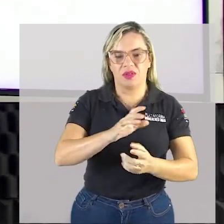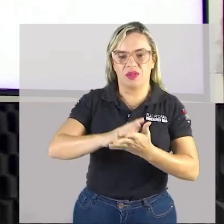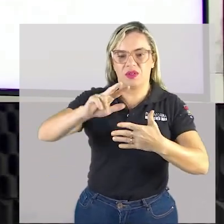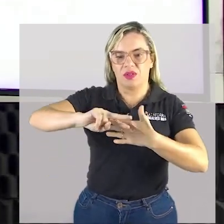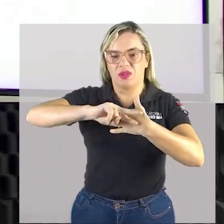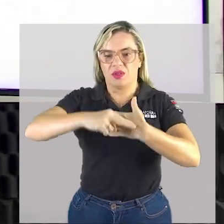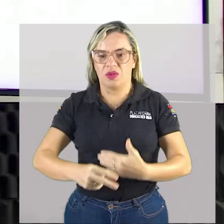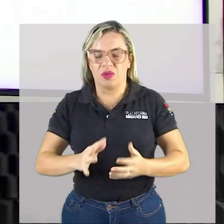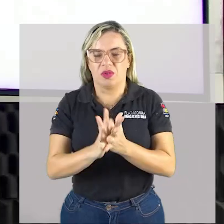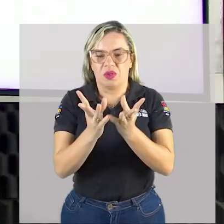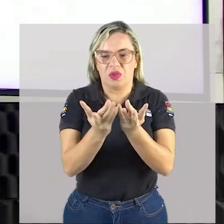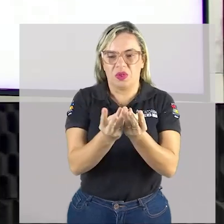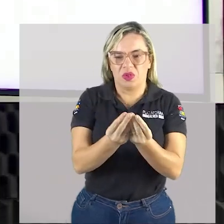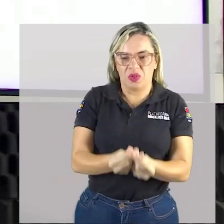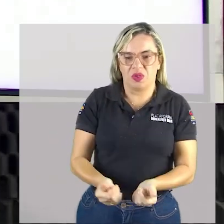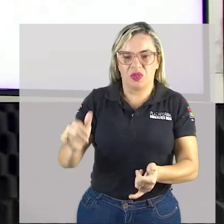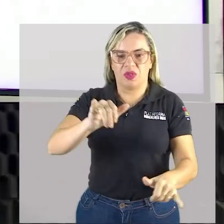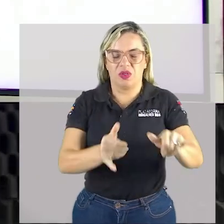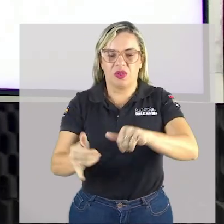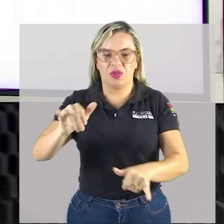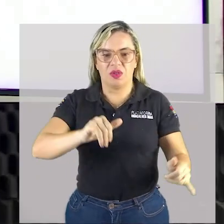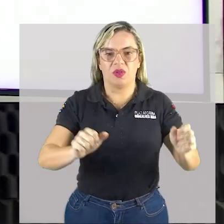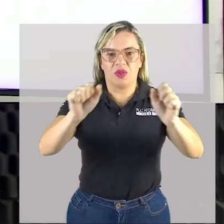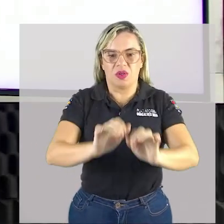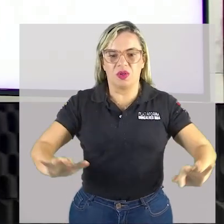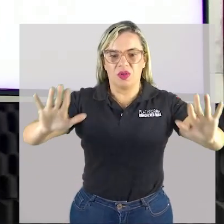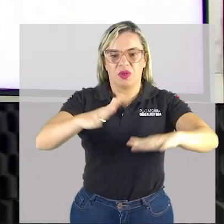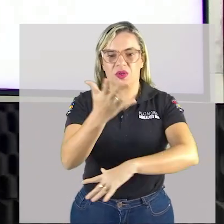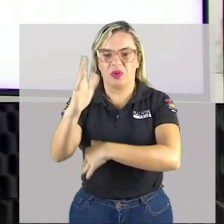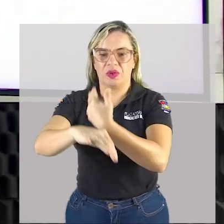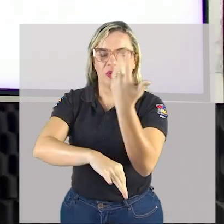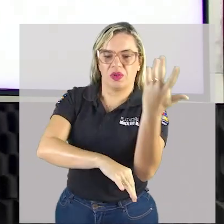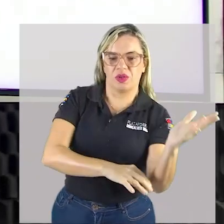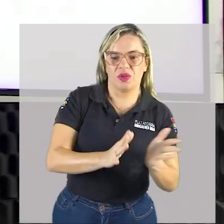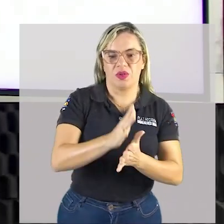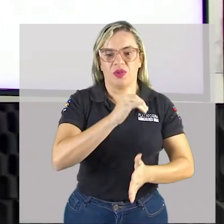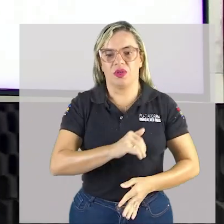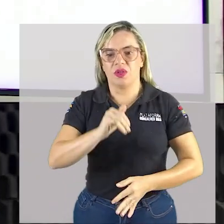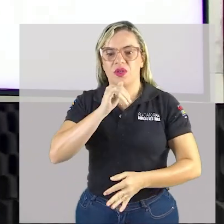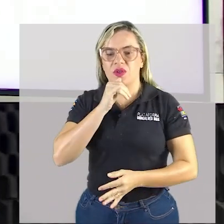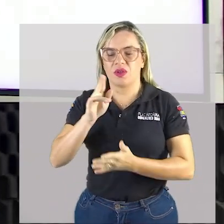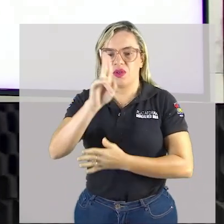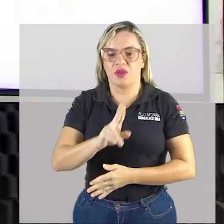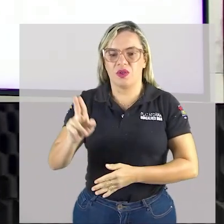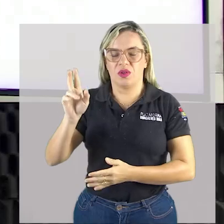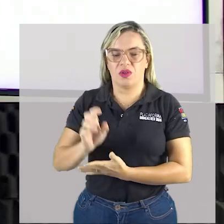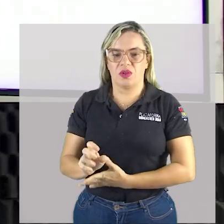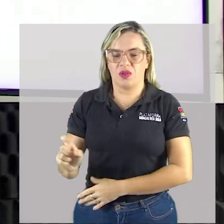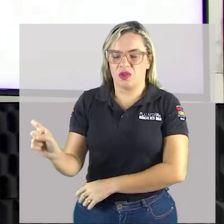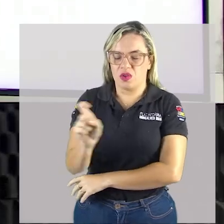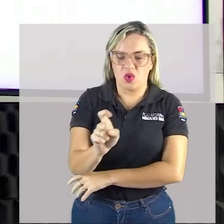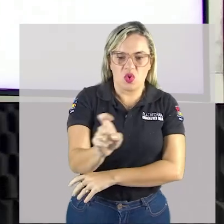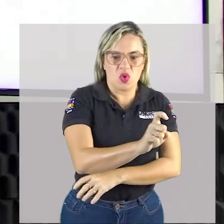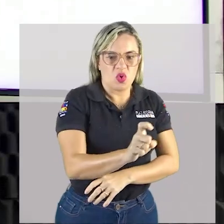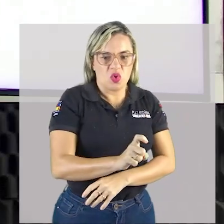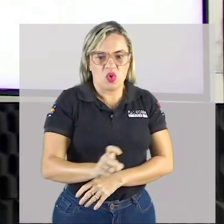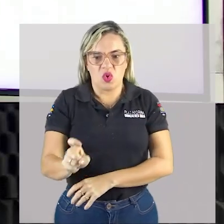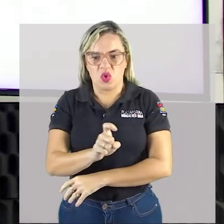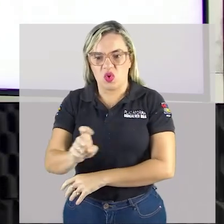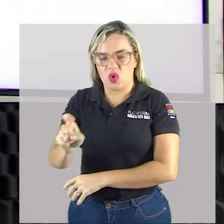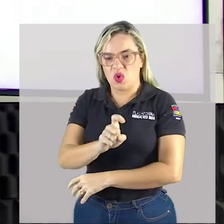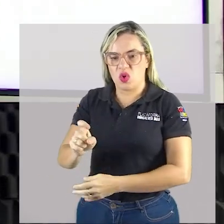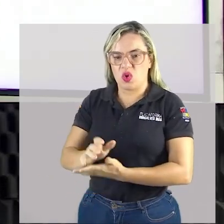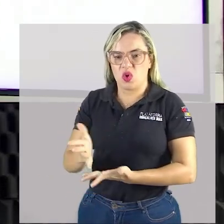no ambiente. Um exemplo é a utilização de inseticidas, tóxicos para a maioria dos organismos